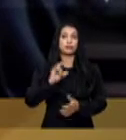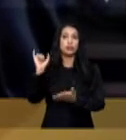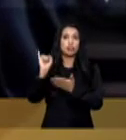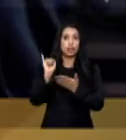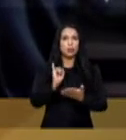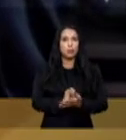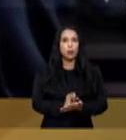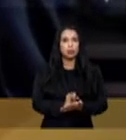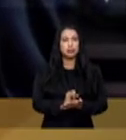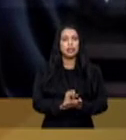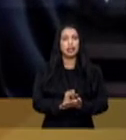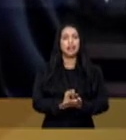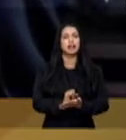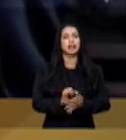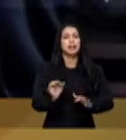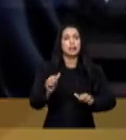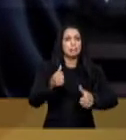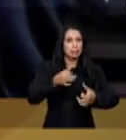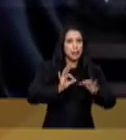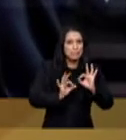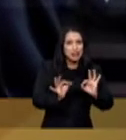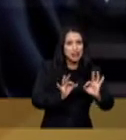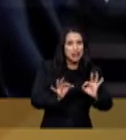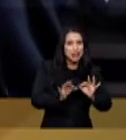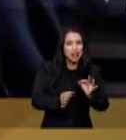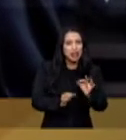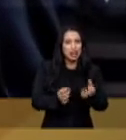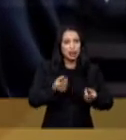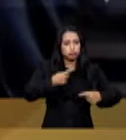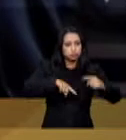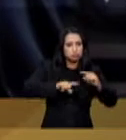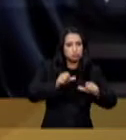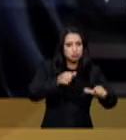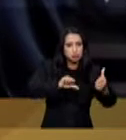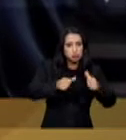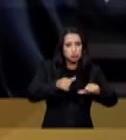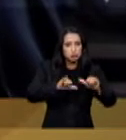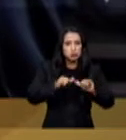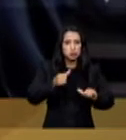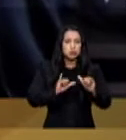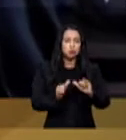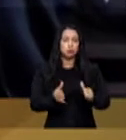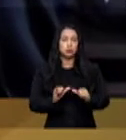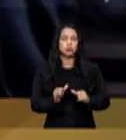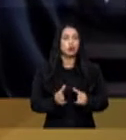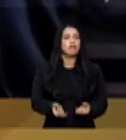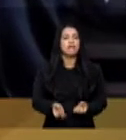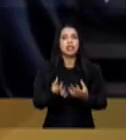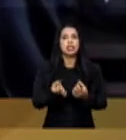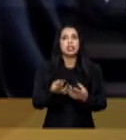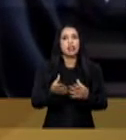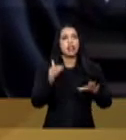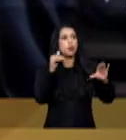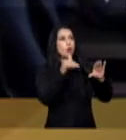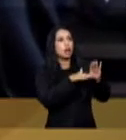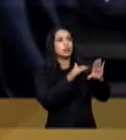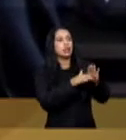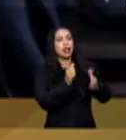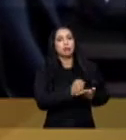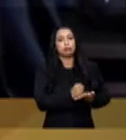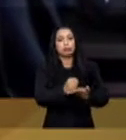preparar, produzir, fabricar, adquirir, vender, expor à venda, oferecer, ter em depósito,